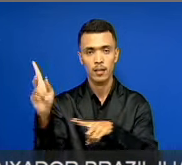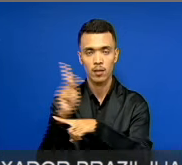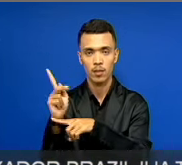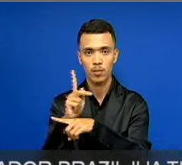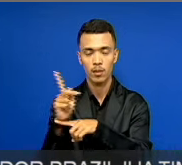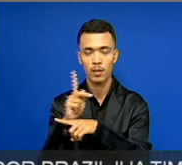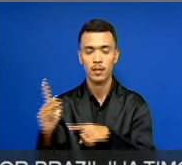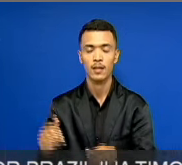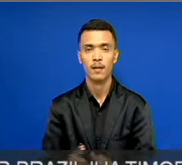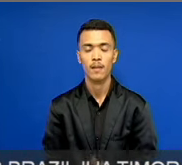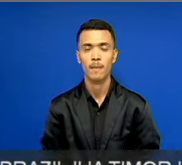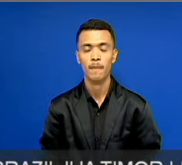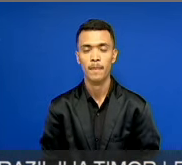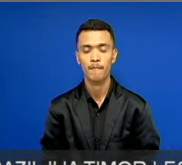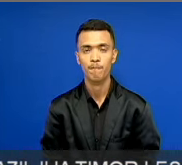no arredamento.